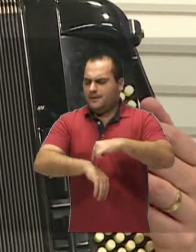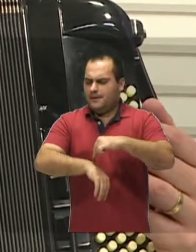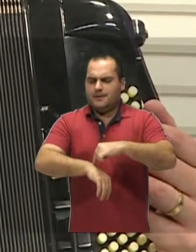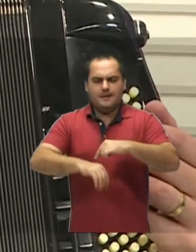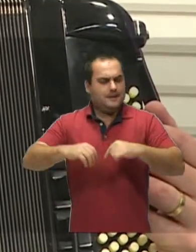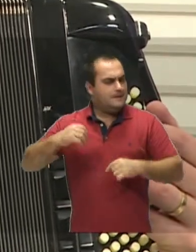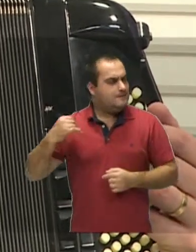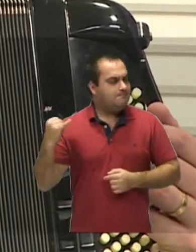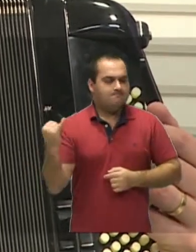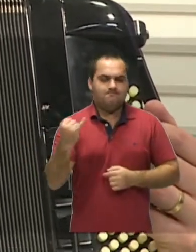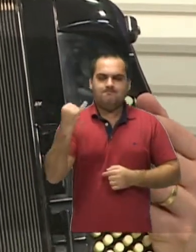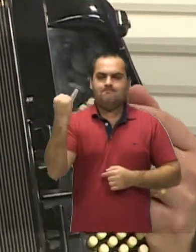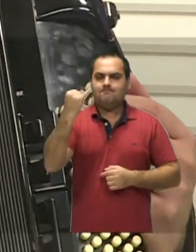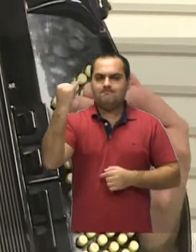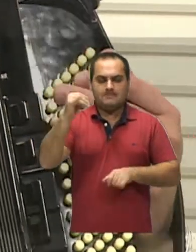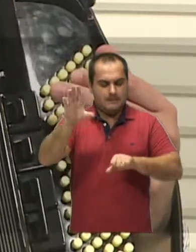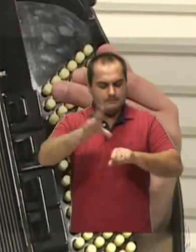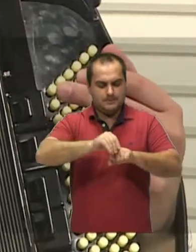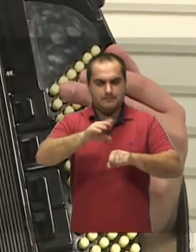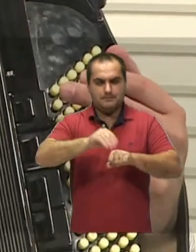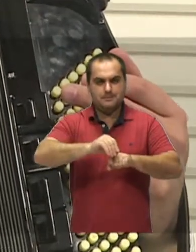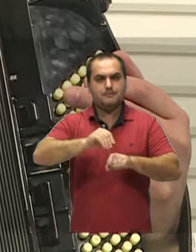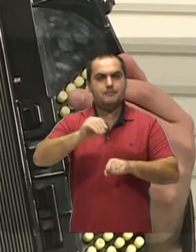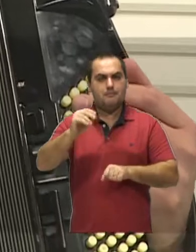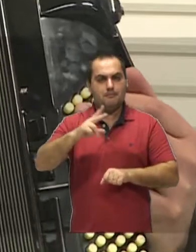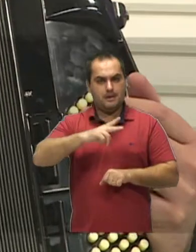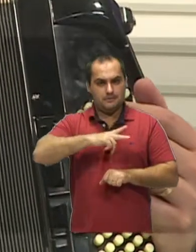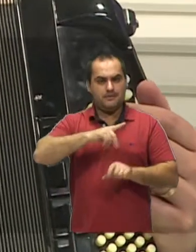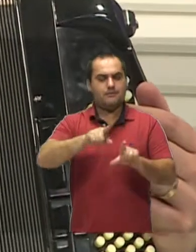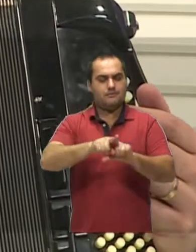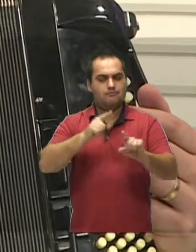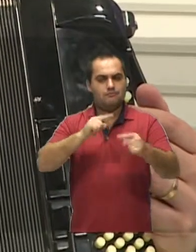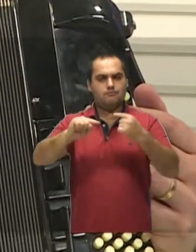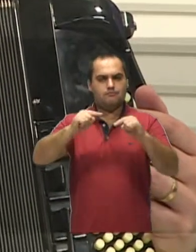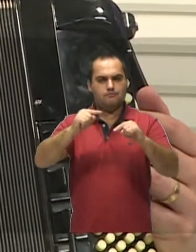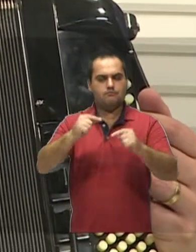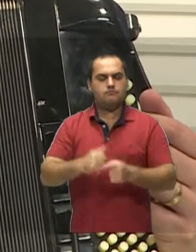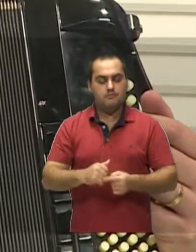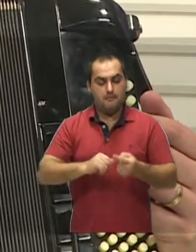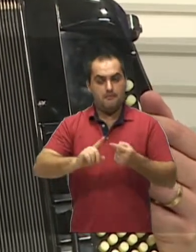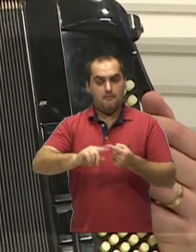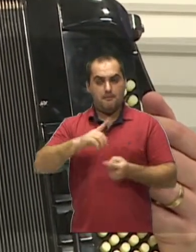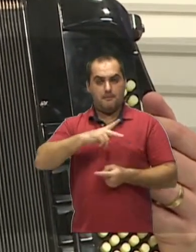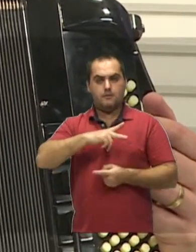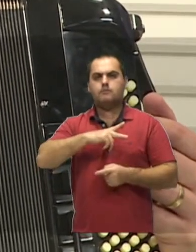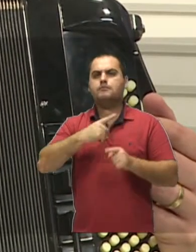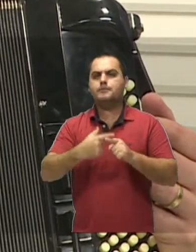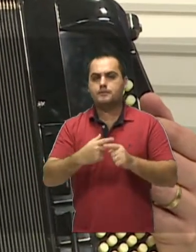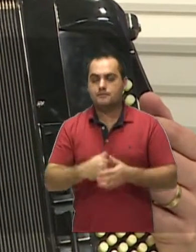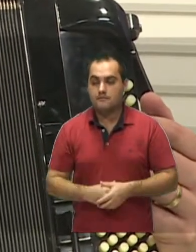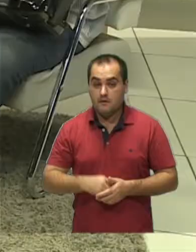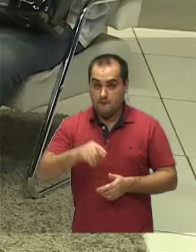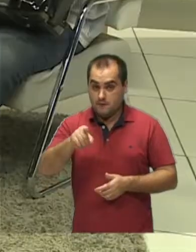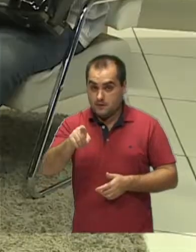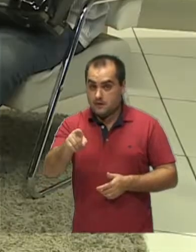crescimento, tanto musical quanto pessoal. Porque, eu digo pessoal porque quando você administra